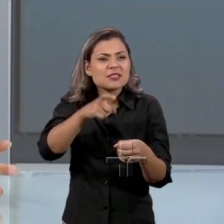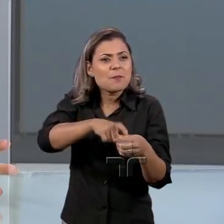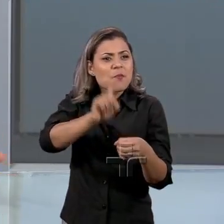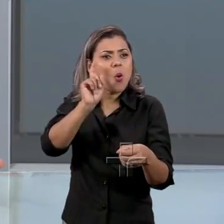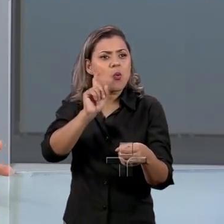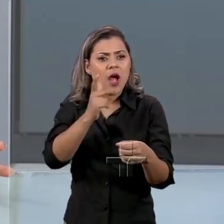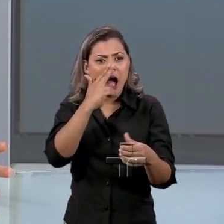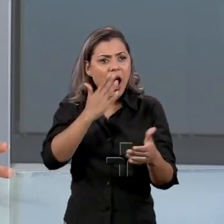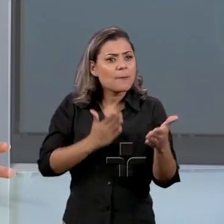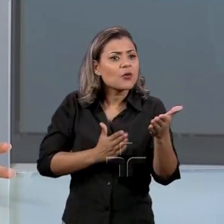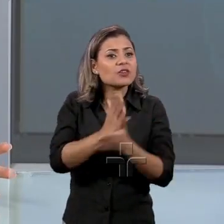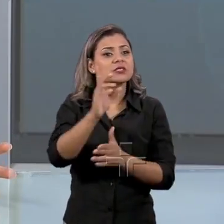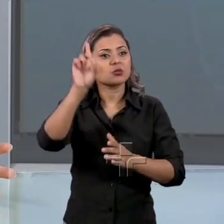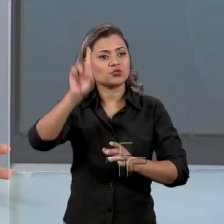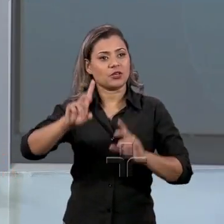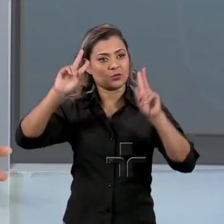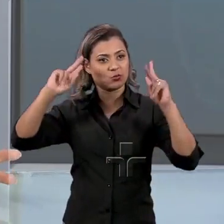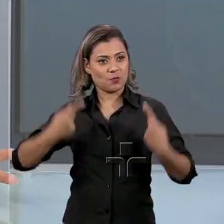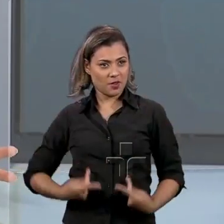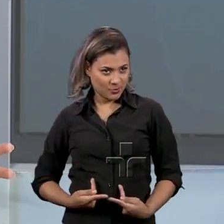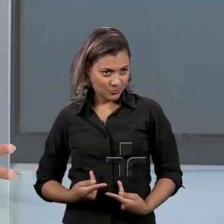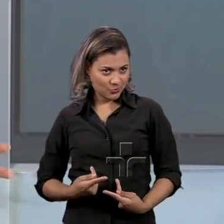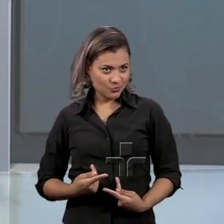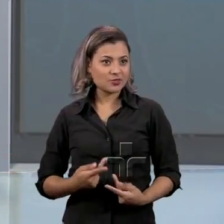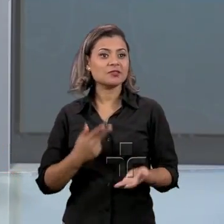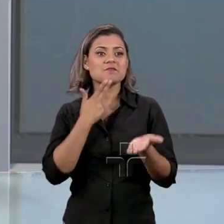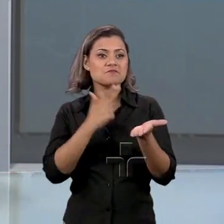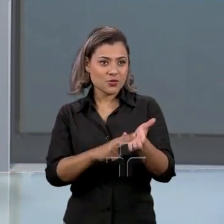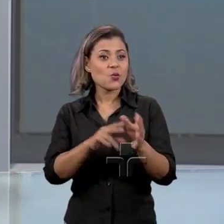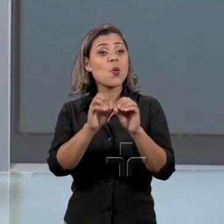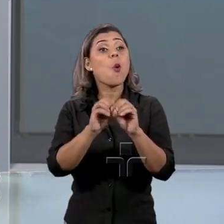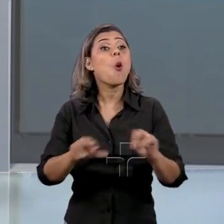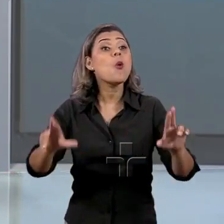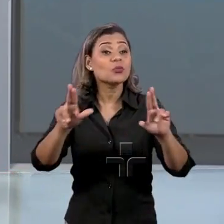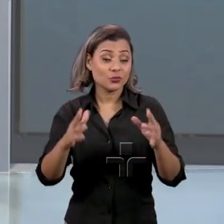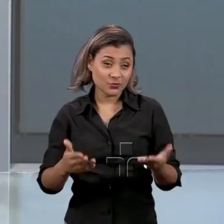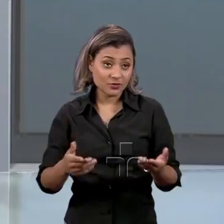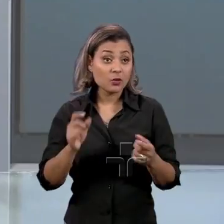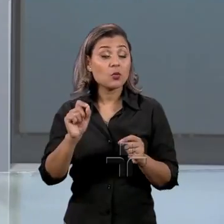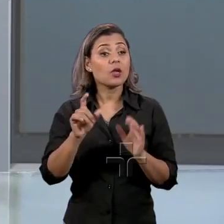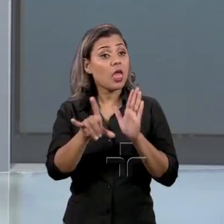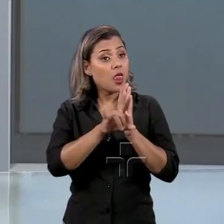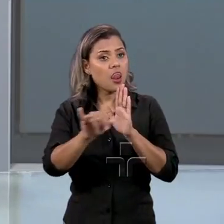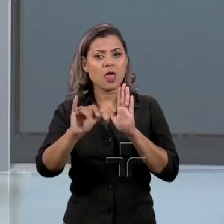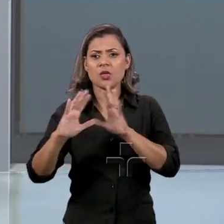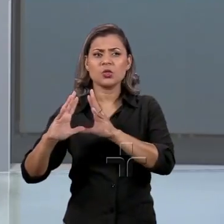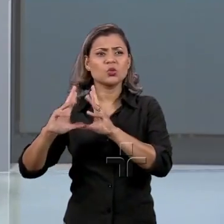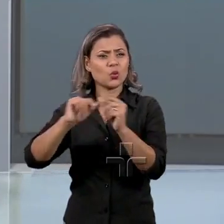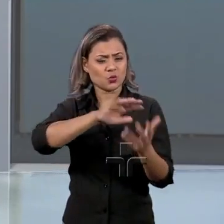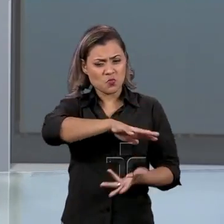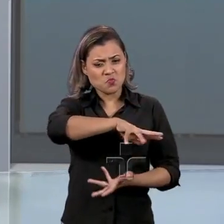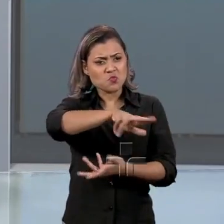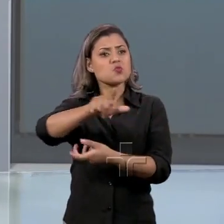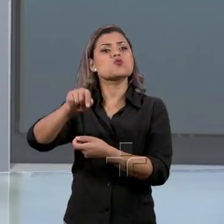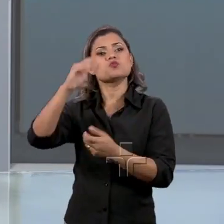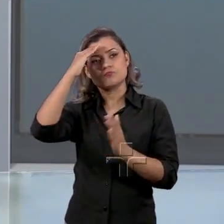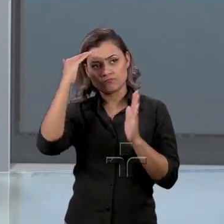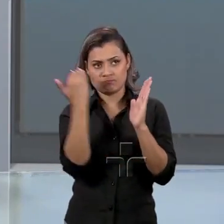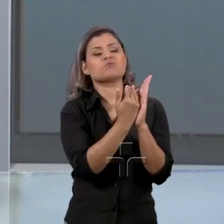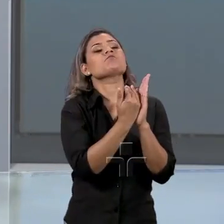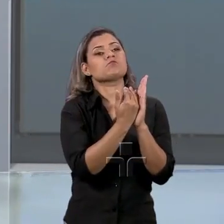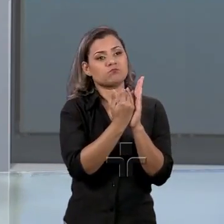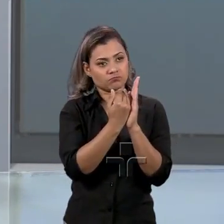aprovação da Carta de Direitos Humanos, promulgada pela ONU, uma carta que deveria, e toda a lei internacional que deveria, esta sim, de uma vez por